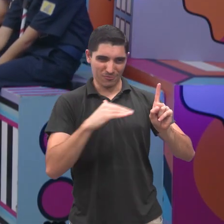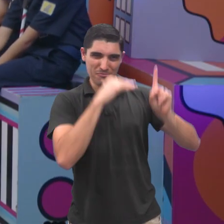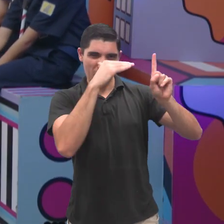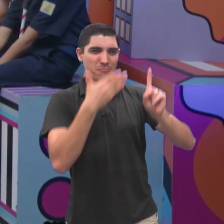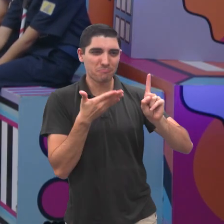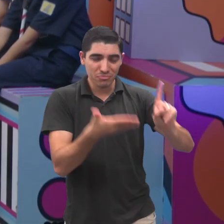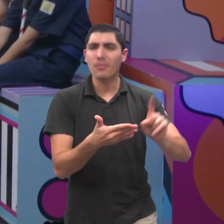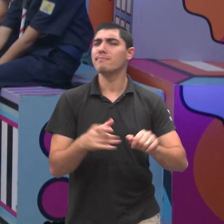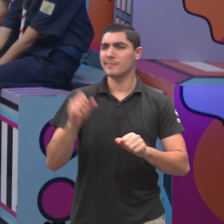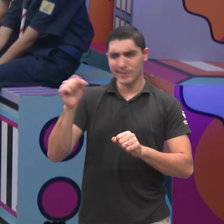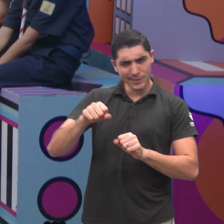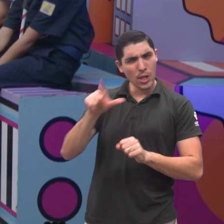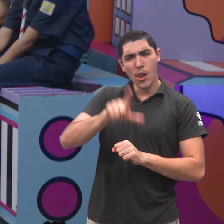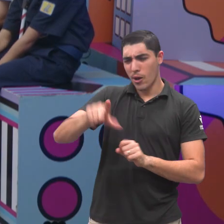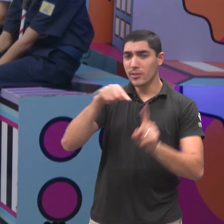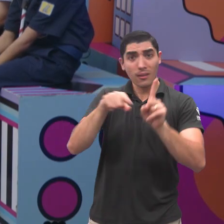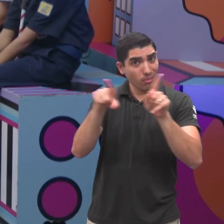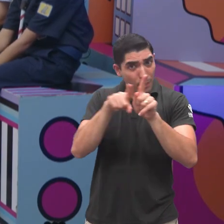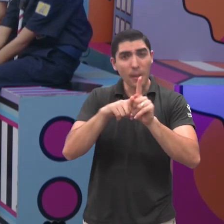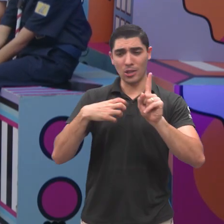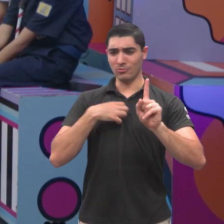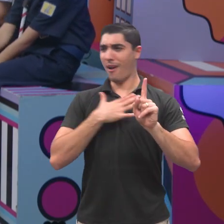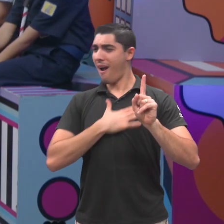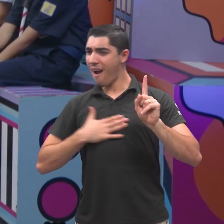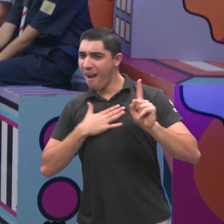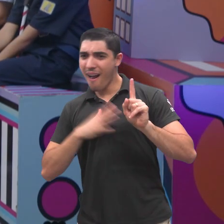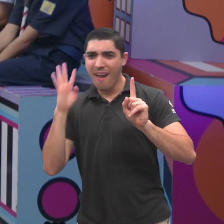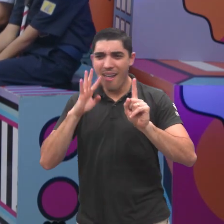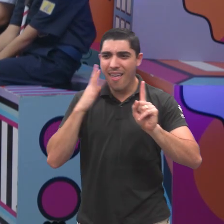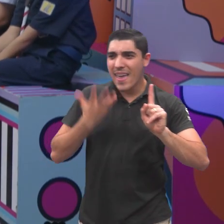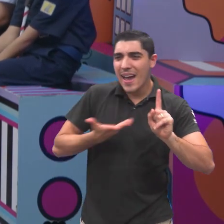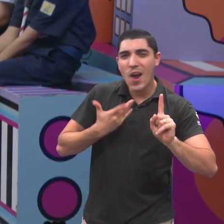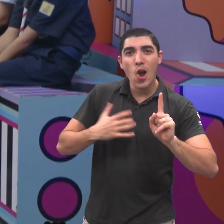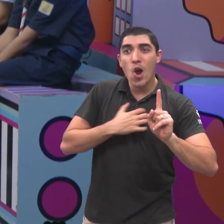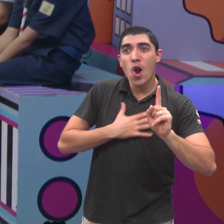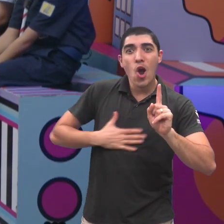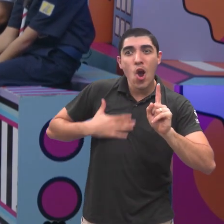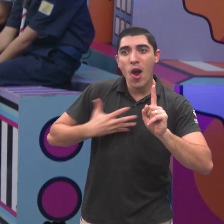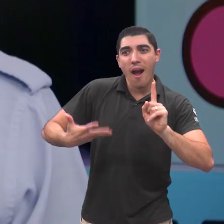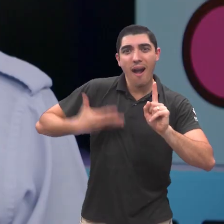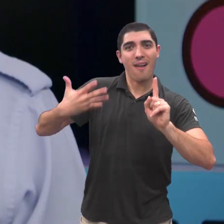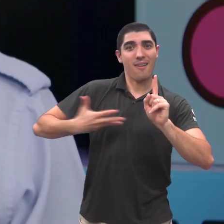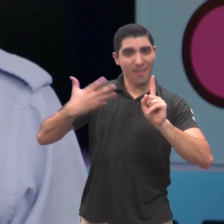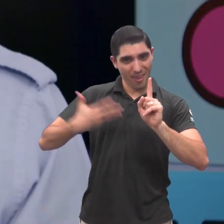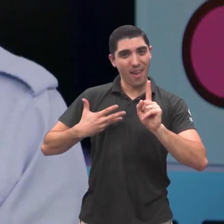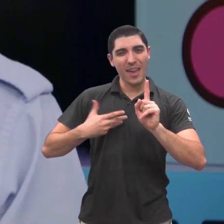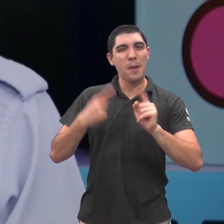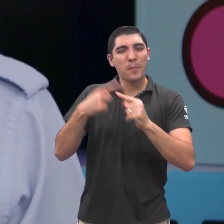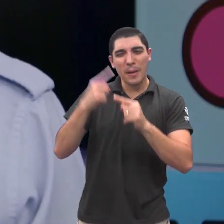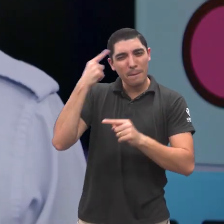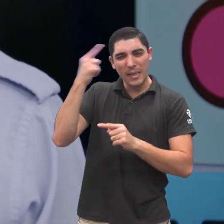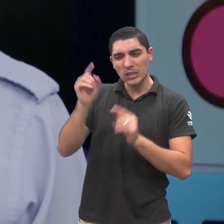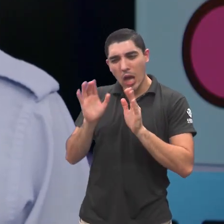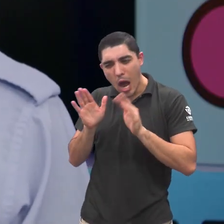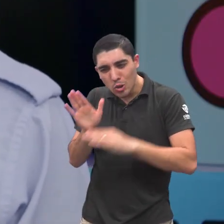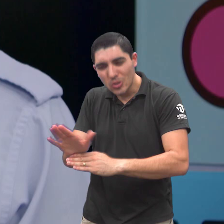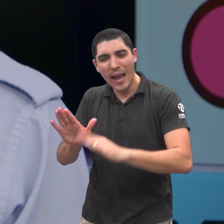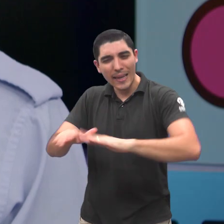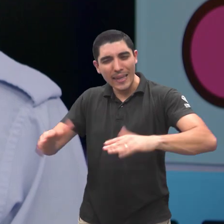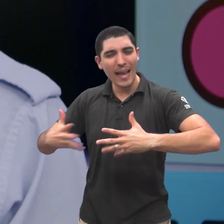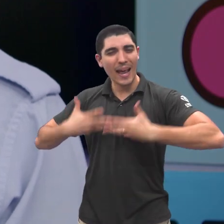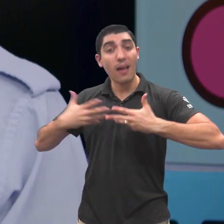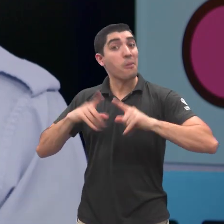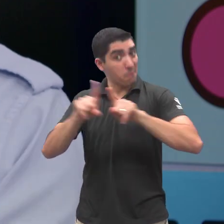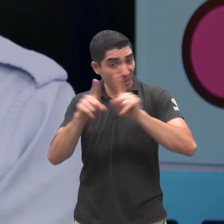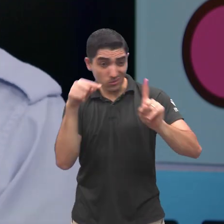realidade, o adulto se diverte também. Ah, com certeza. Embora a missão seja fazer com que eles se divirtam, aprendam se divertindo, como você